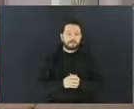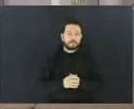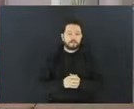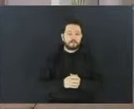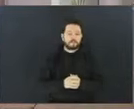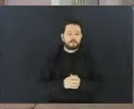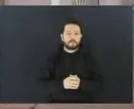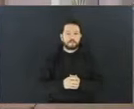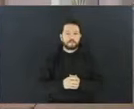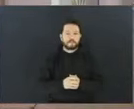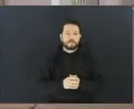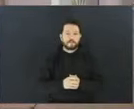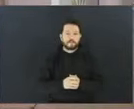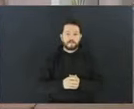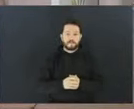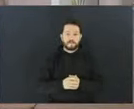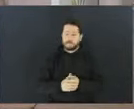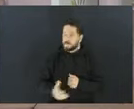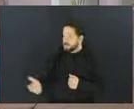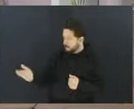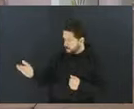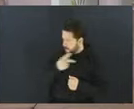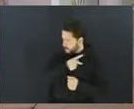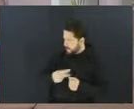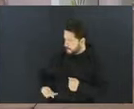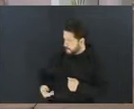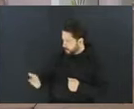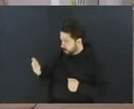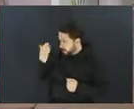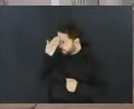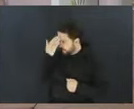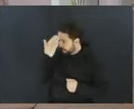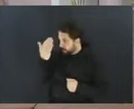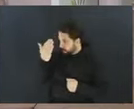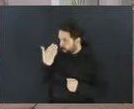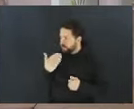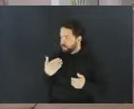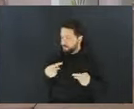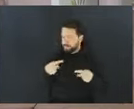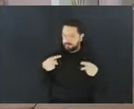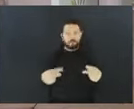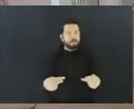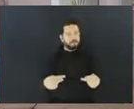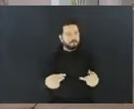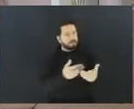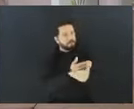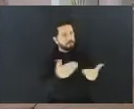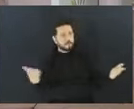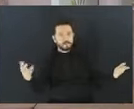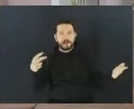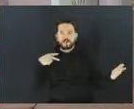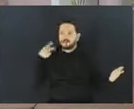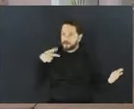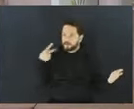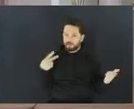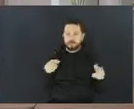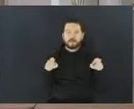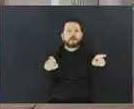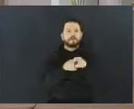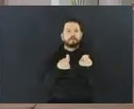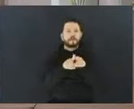presidente Tito Kuzma, obrigado pelo convite. Demais vereadores, nossos oficiais, comandantes do